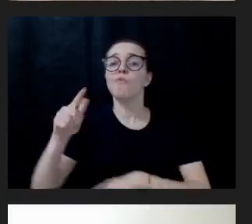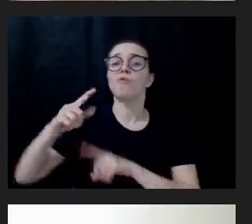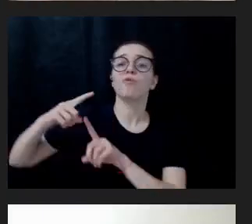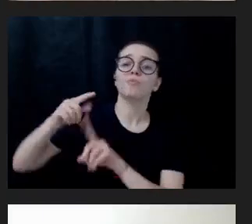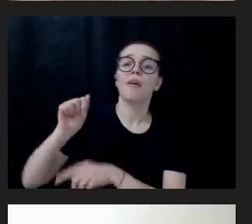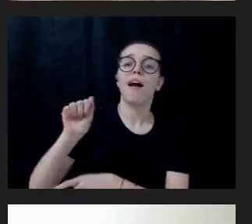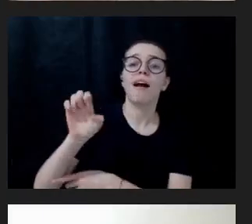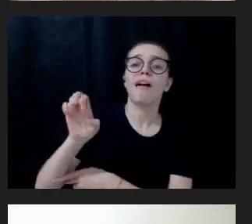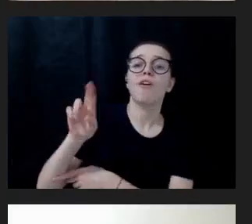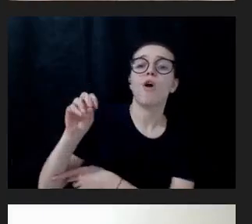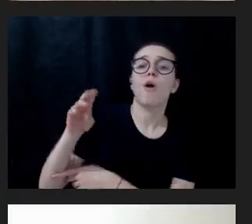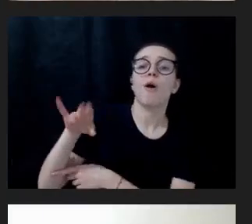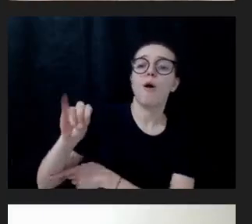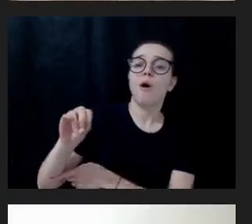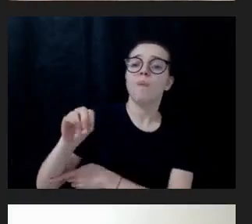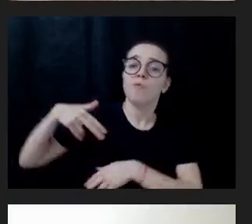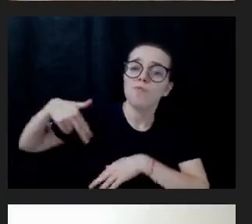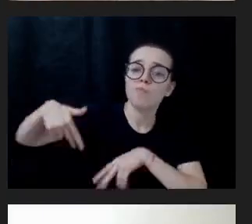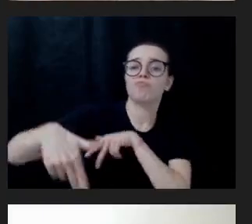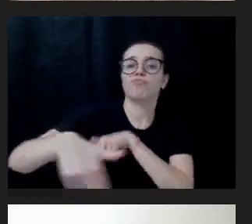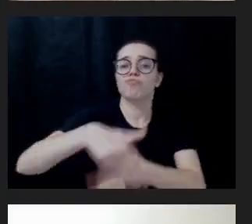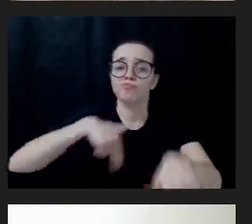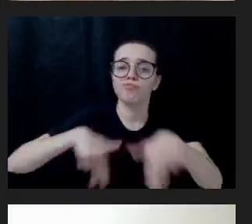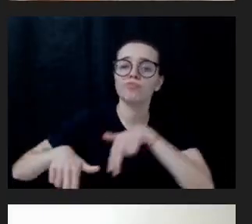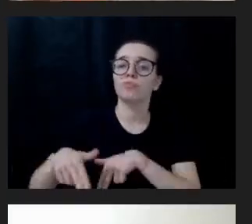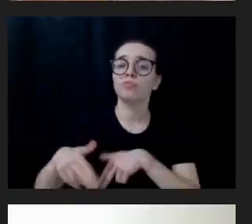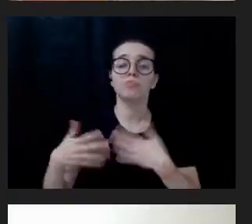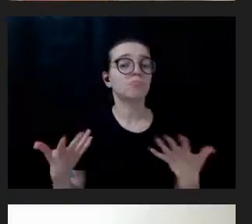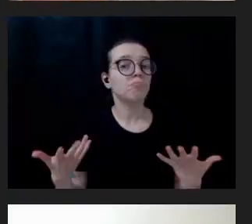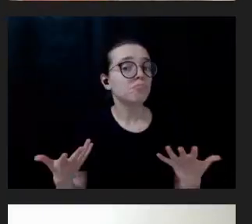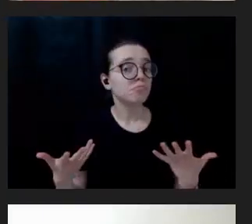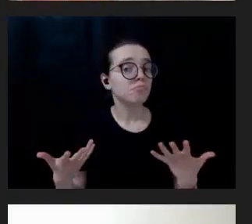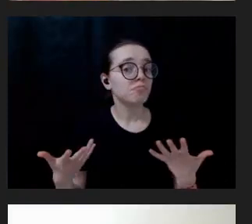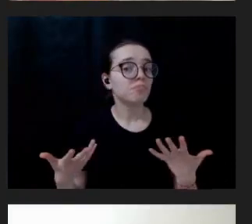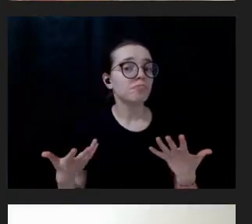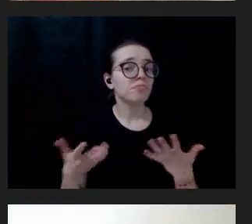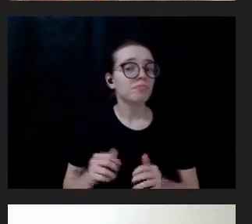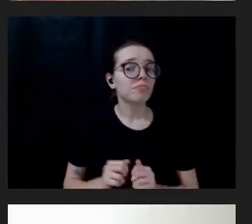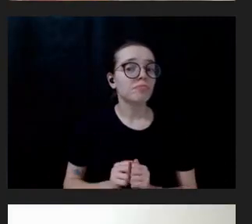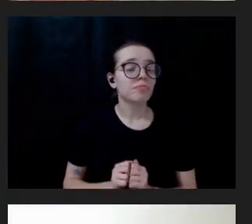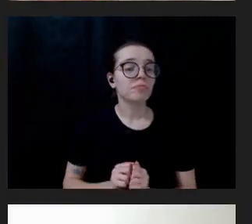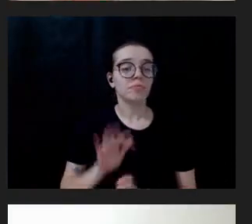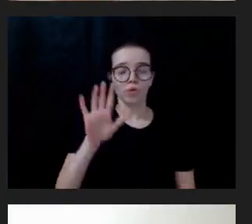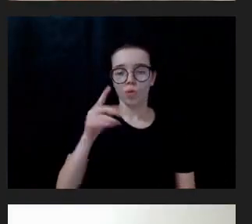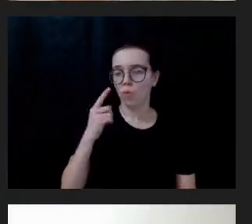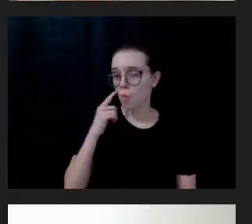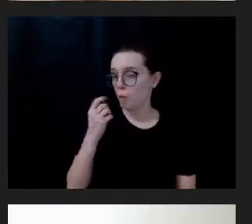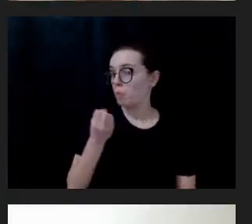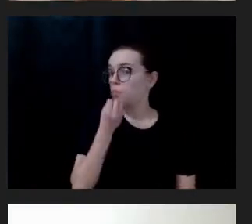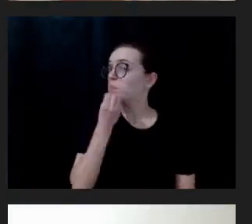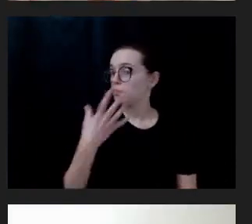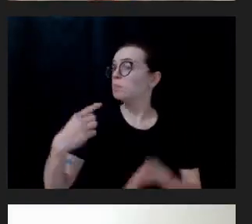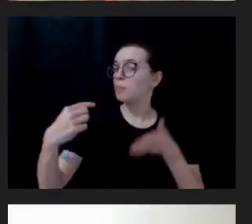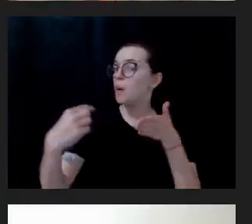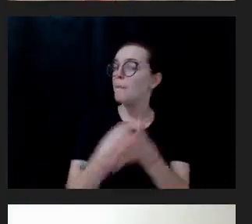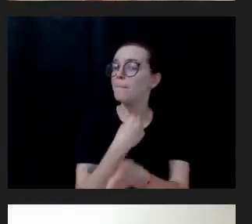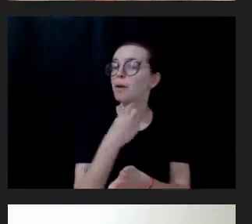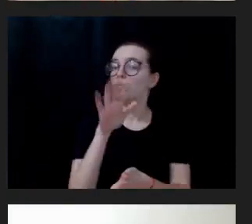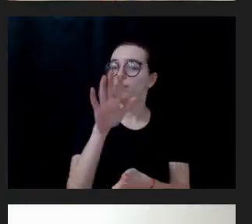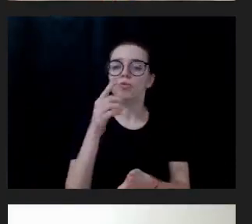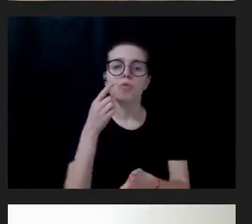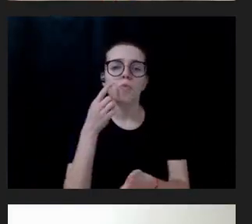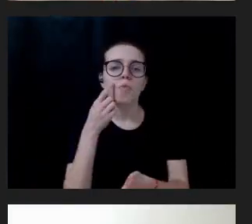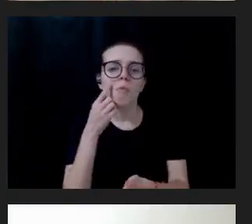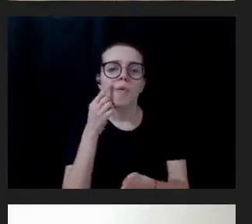do exercício físico intenso, ela está ligada à percepção que você